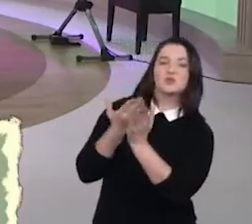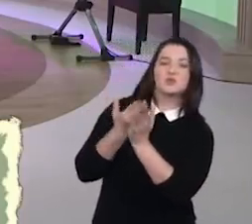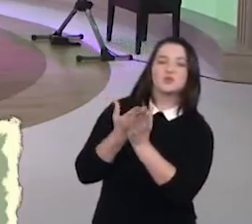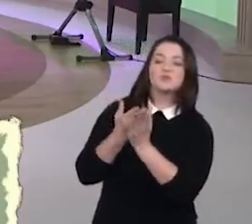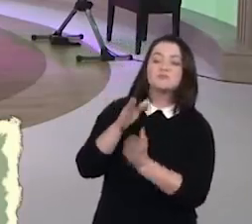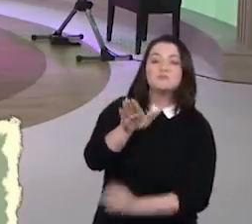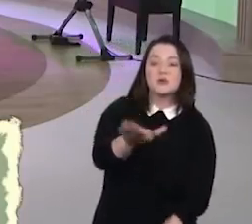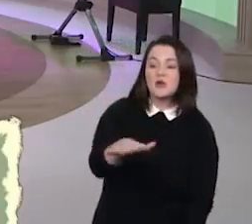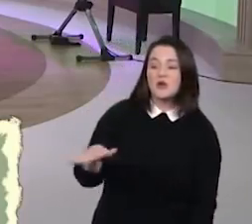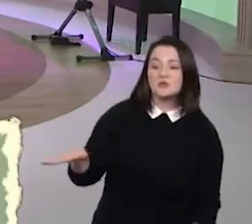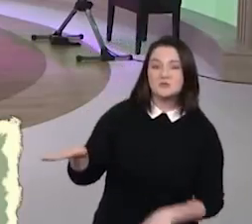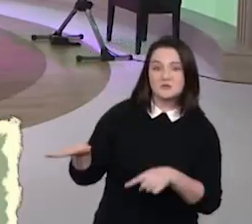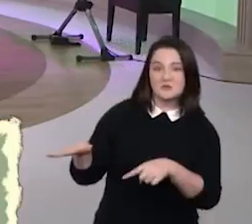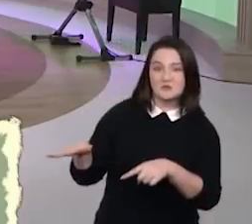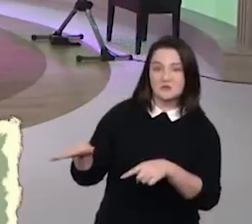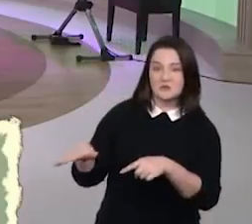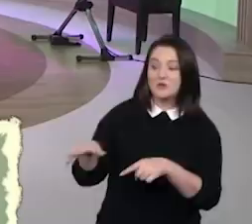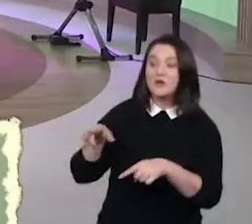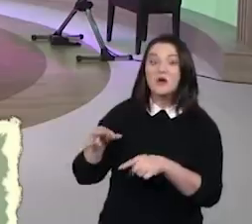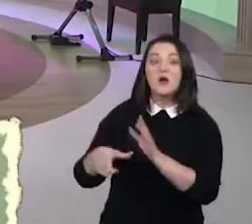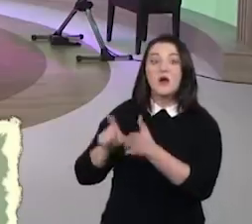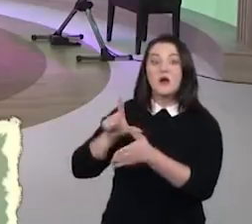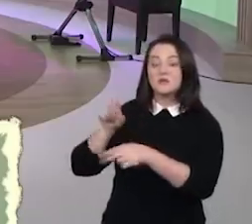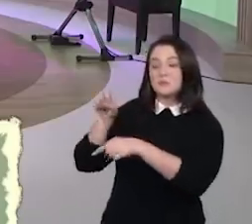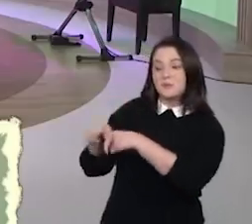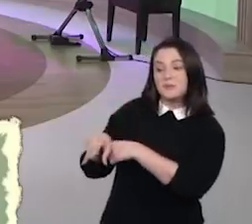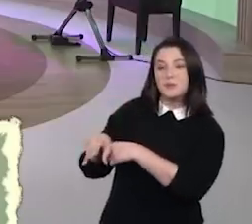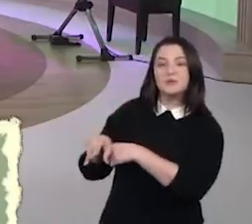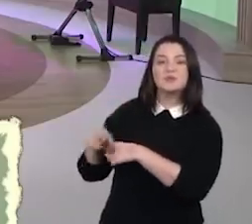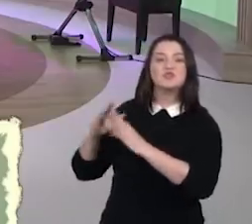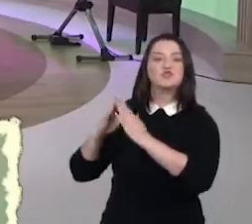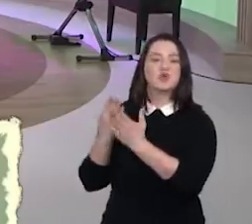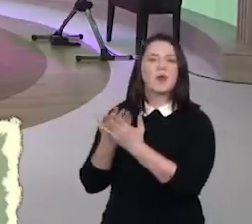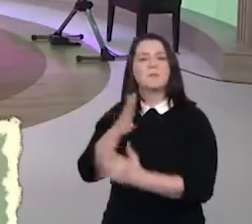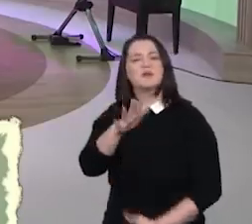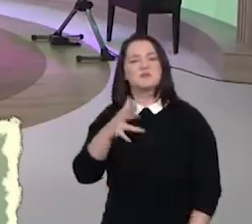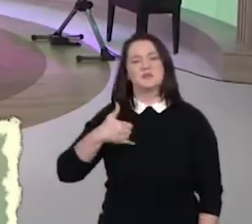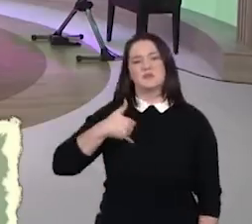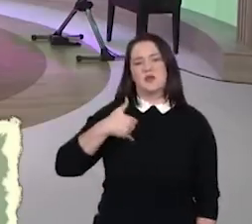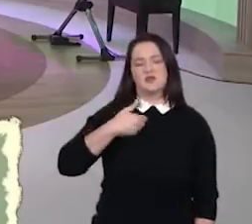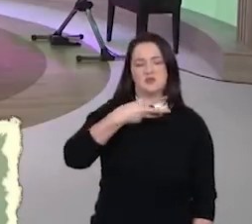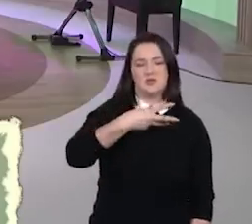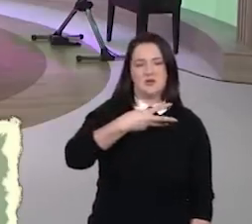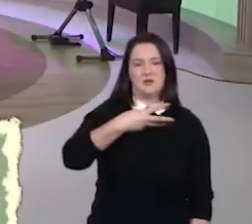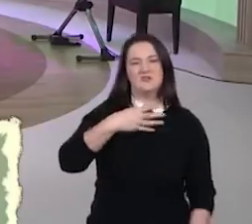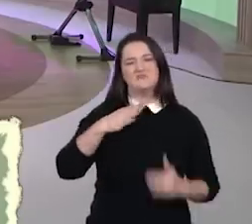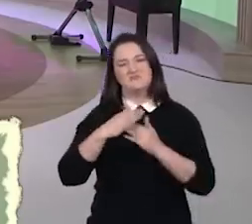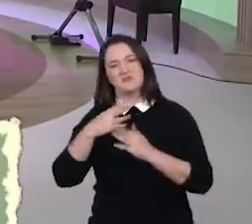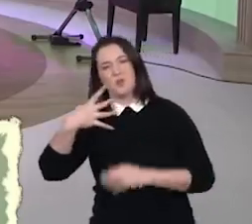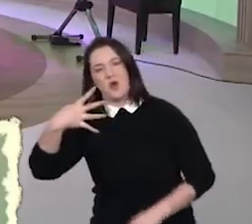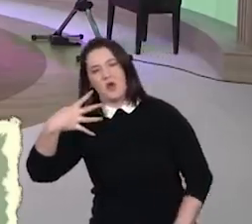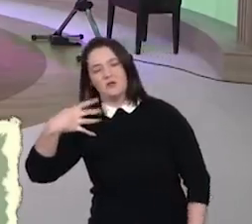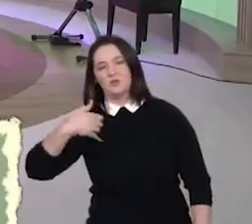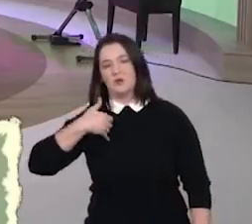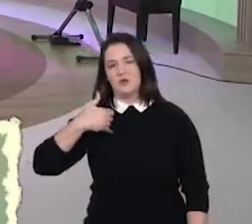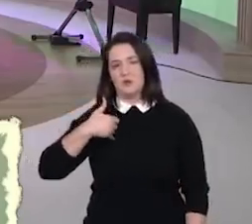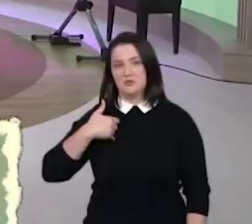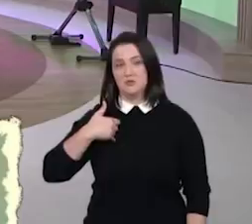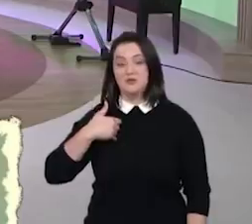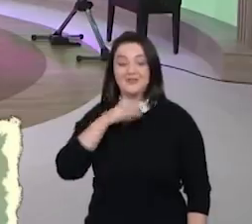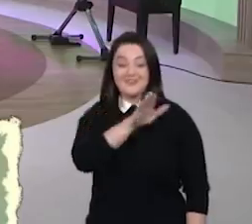crianças, antes de irem ainda para a escola, por volta dos seus 3, 4 aninhos, mostrou que crianças que vivem